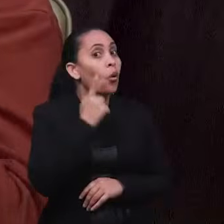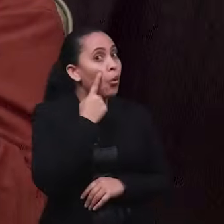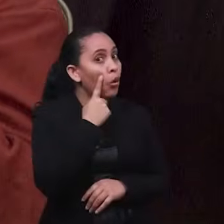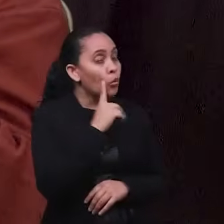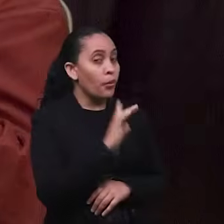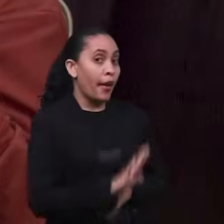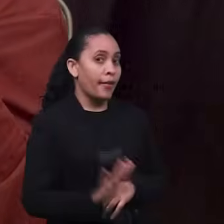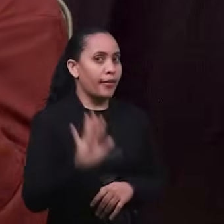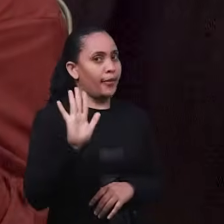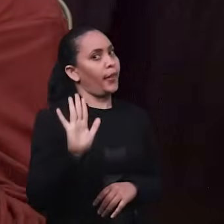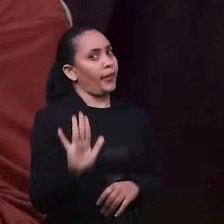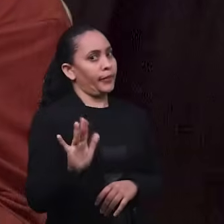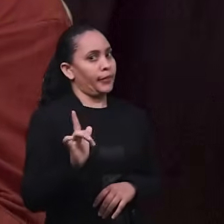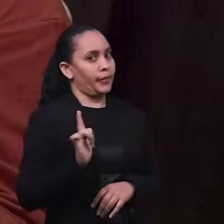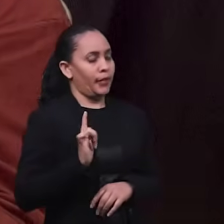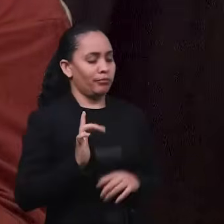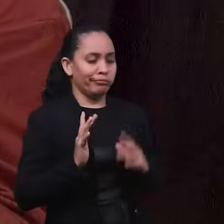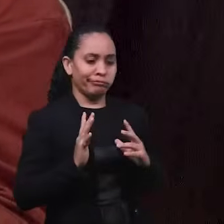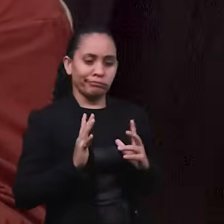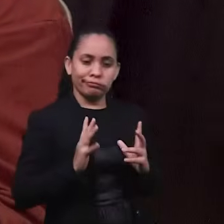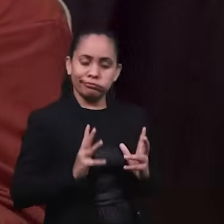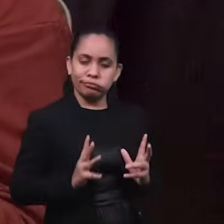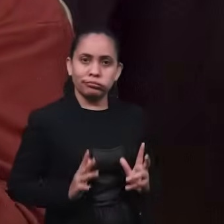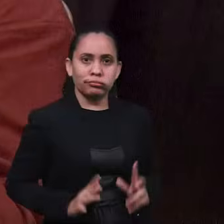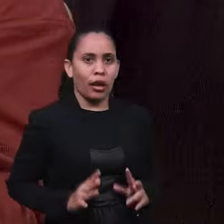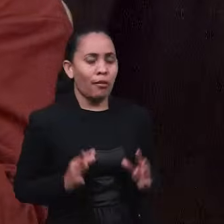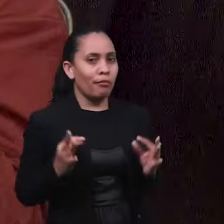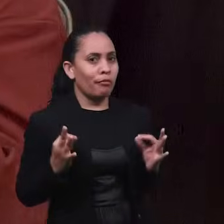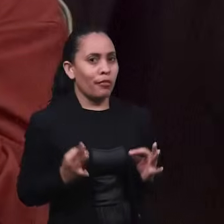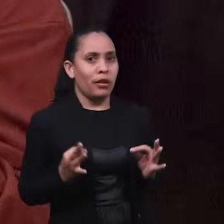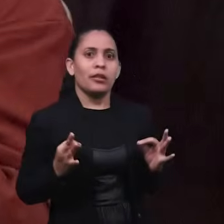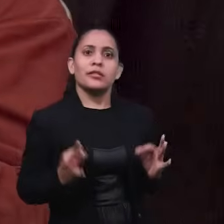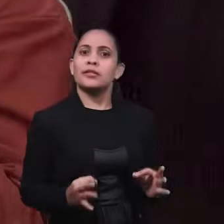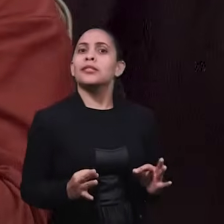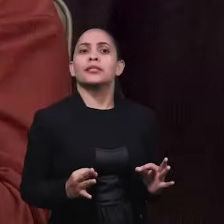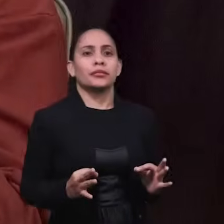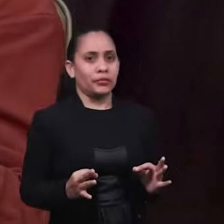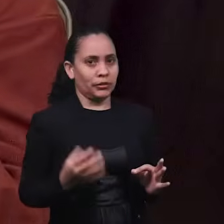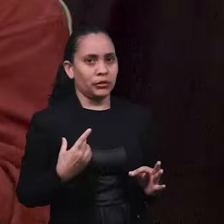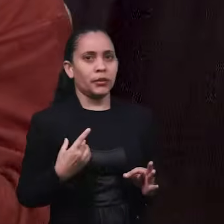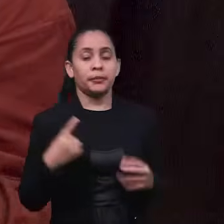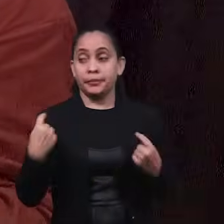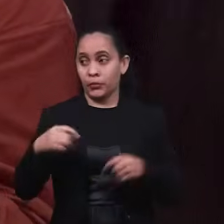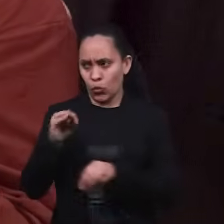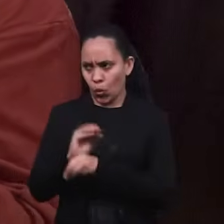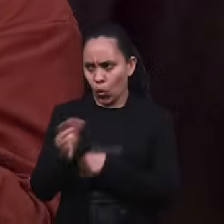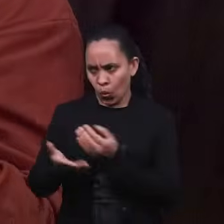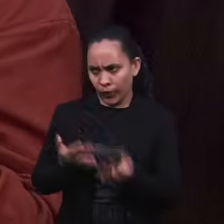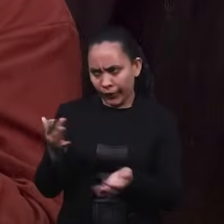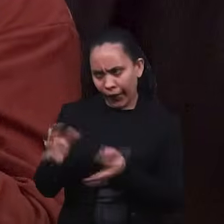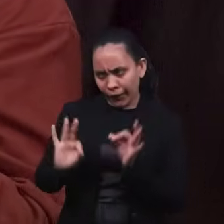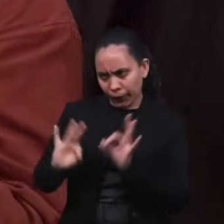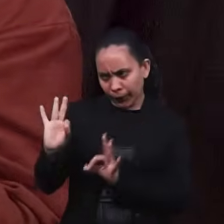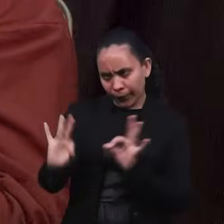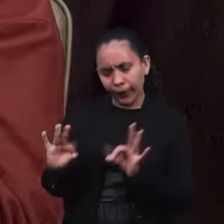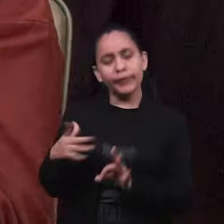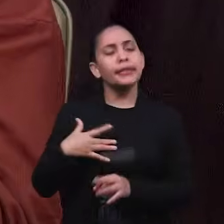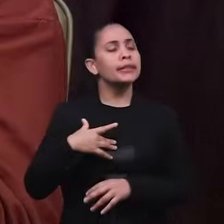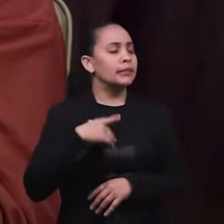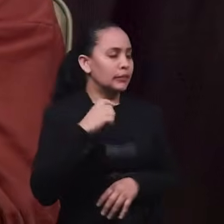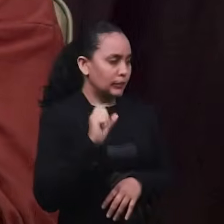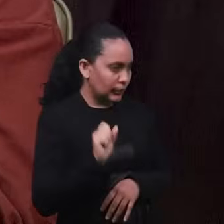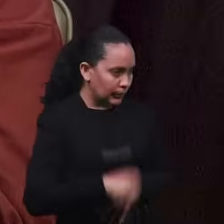alerta. Tem que ter uma higienização correta, né? Então, a higienização... Um cuidado, né? Um preparo, né? Um preparo